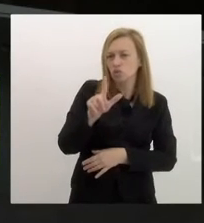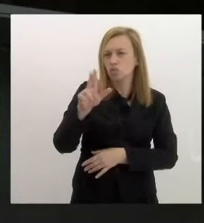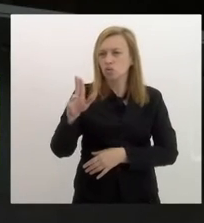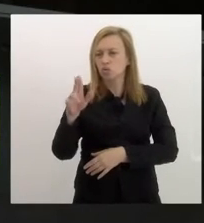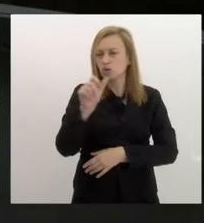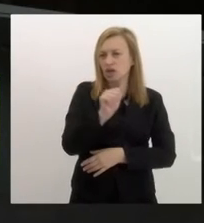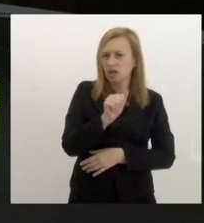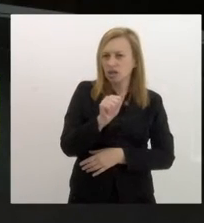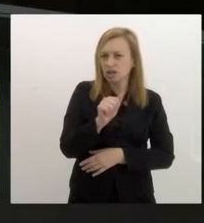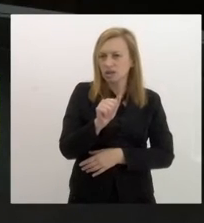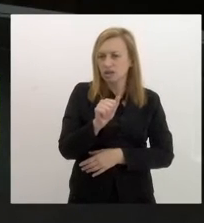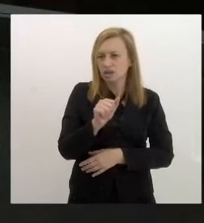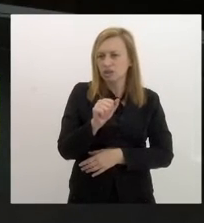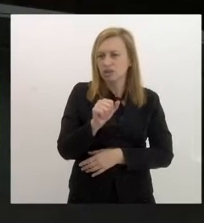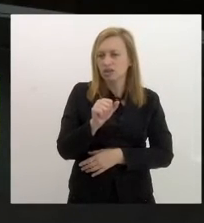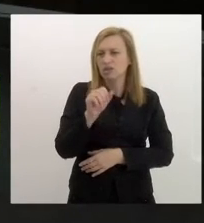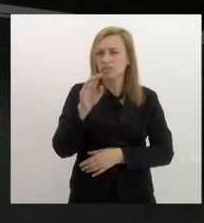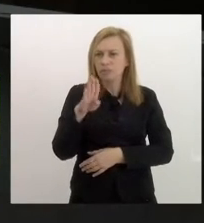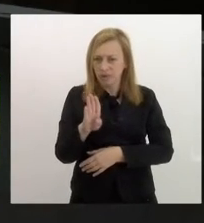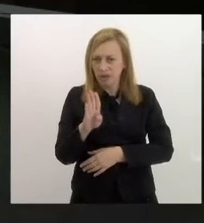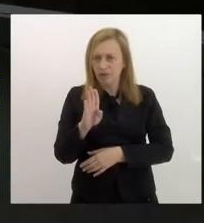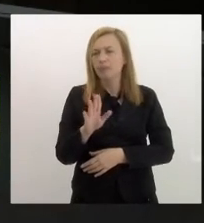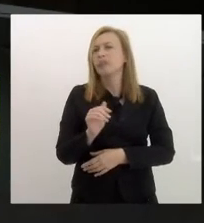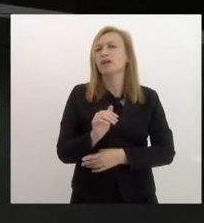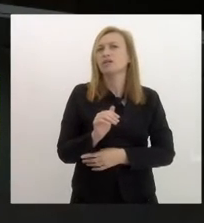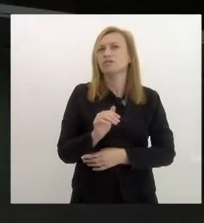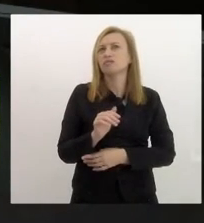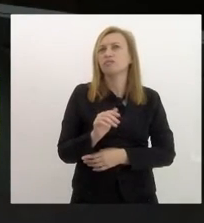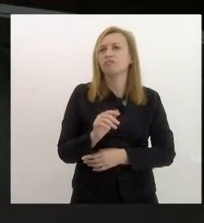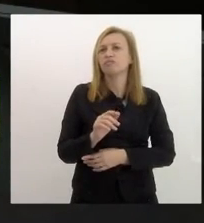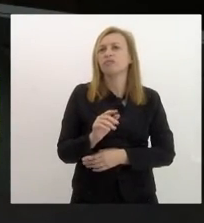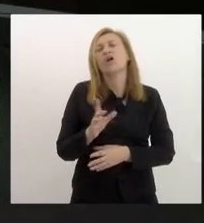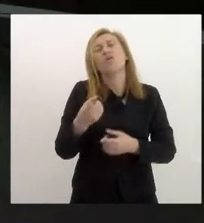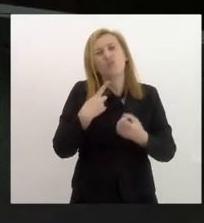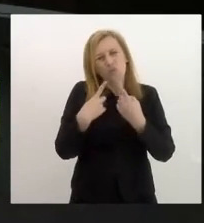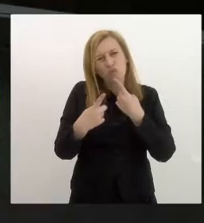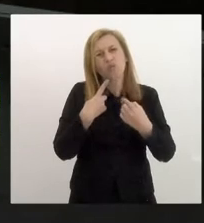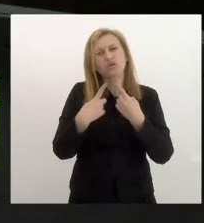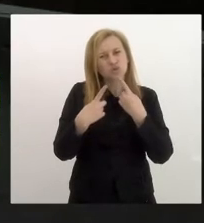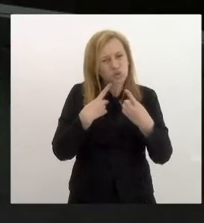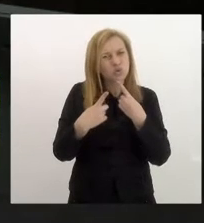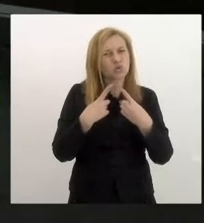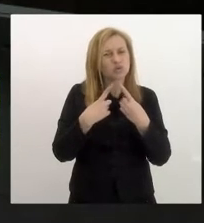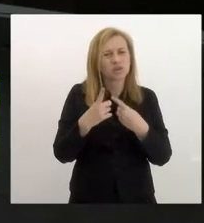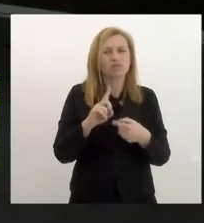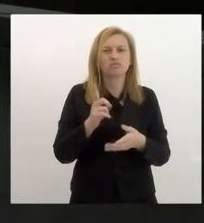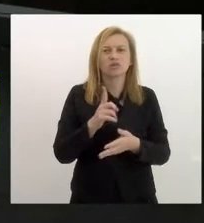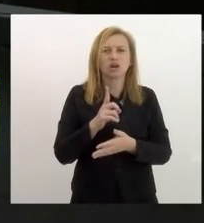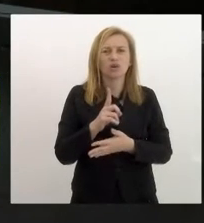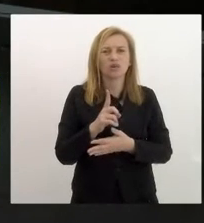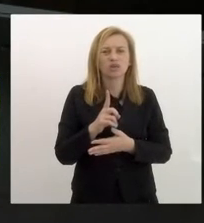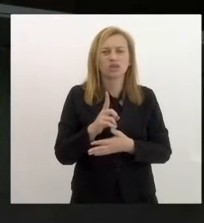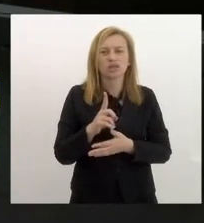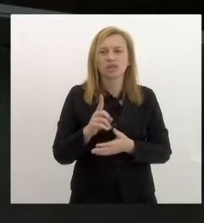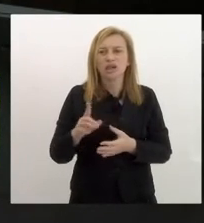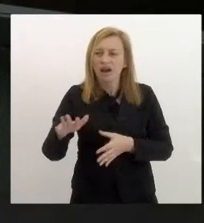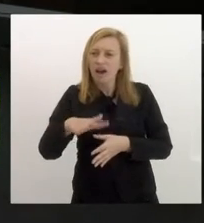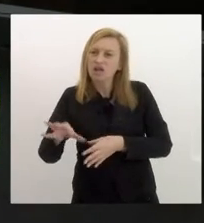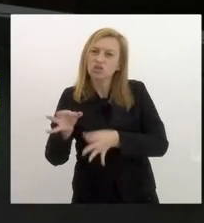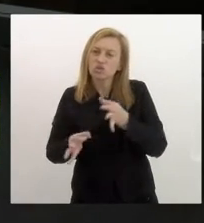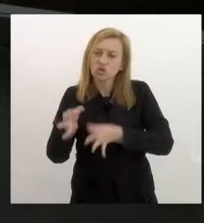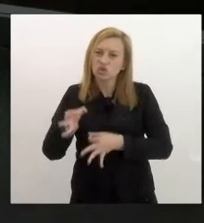number não existe entendi nadinha Foi uma discussão posta ainda não tá no âmbito do Judiciário